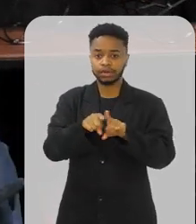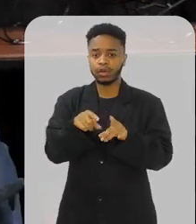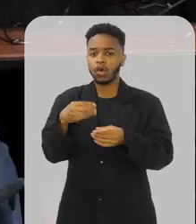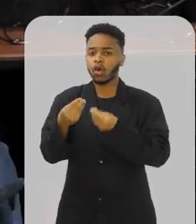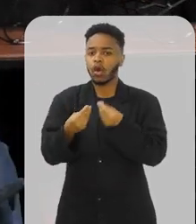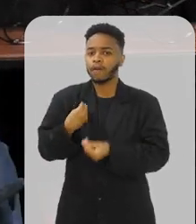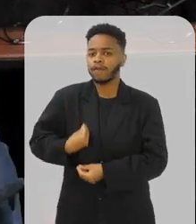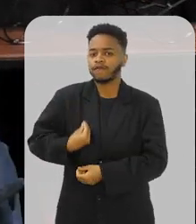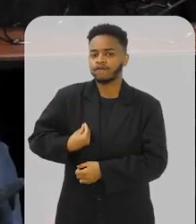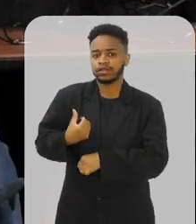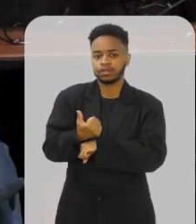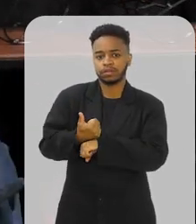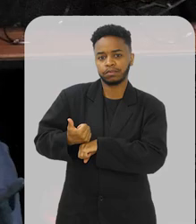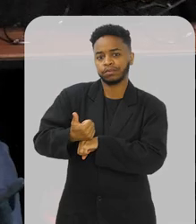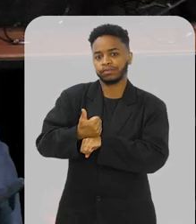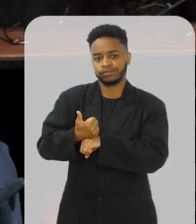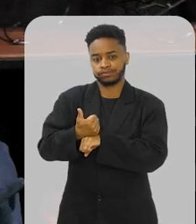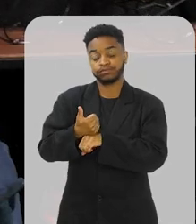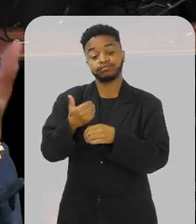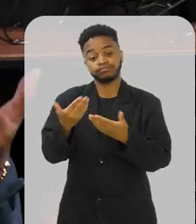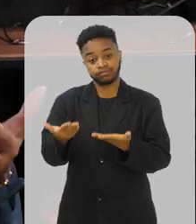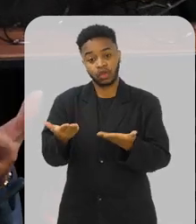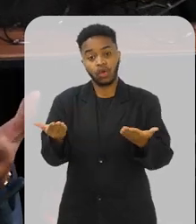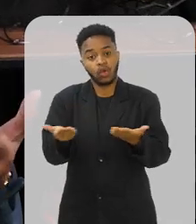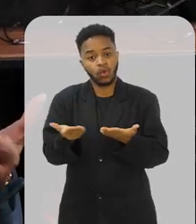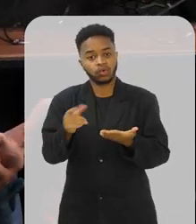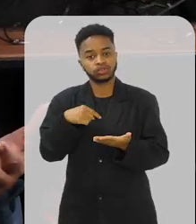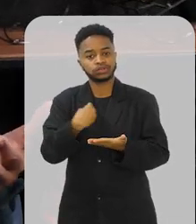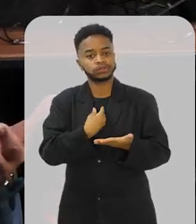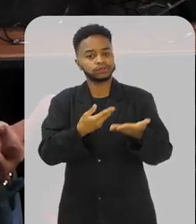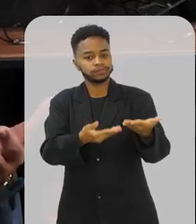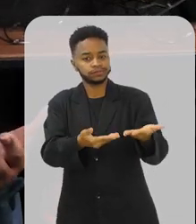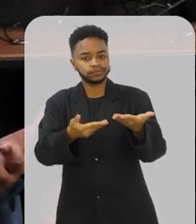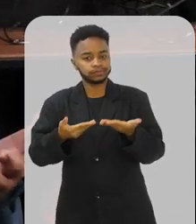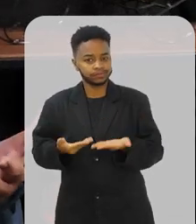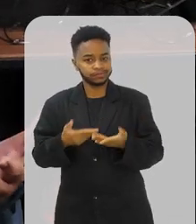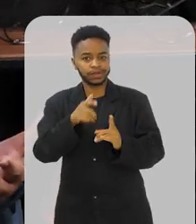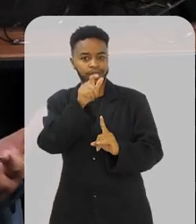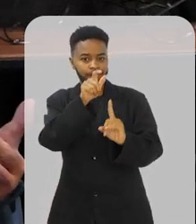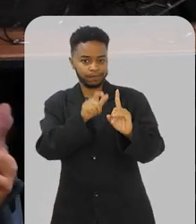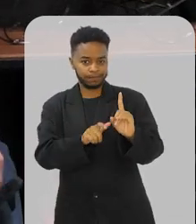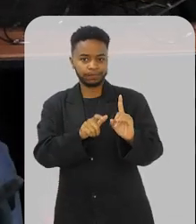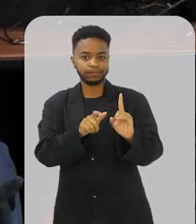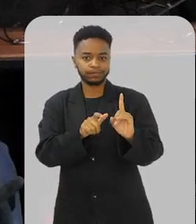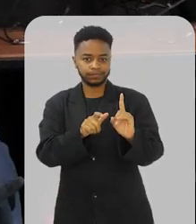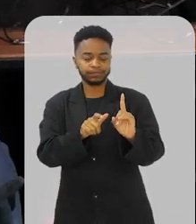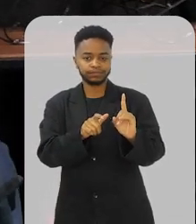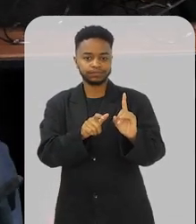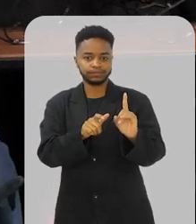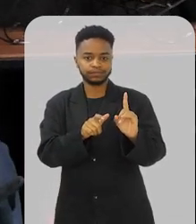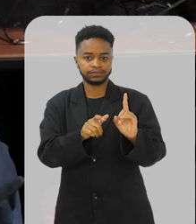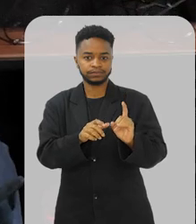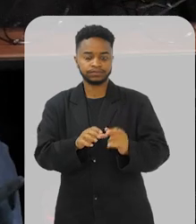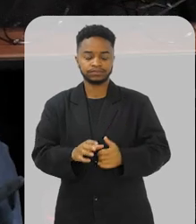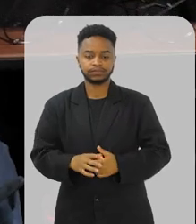sua vida profissional, nós teremos uma pessoa, uma convidada,